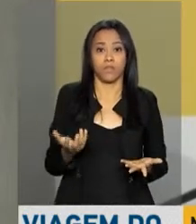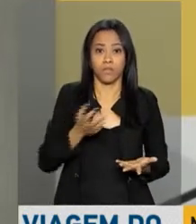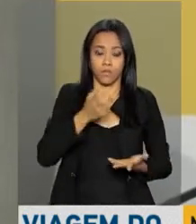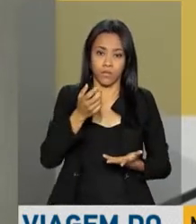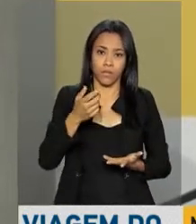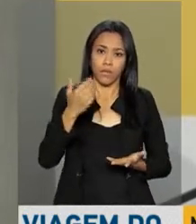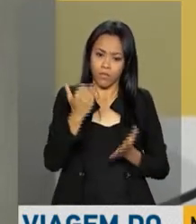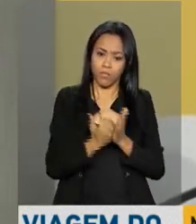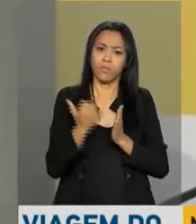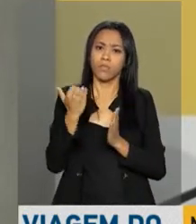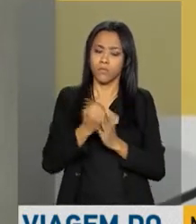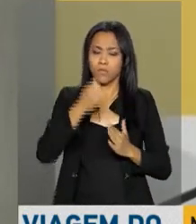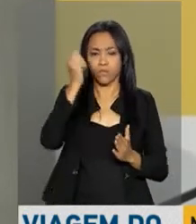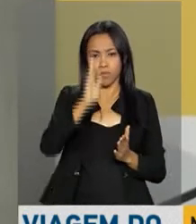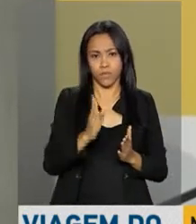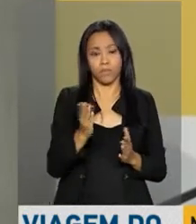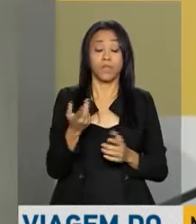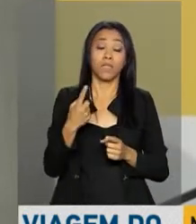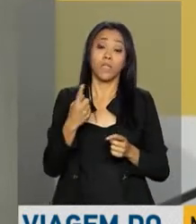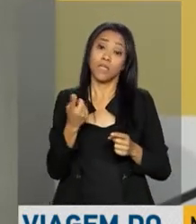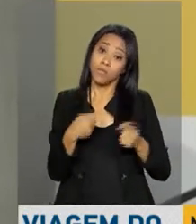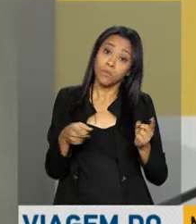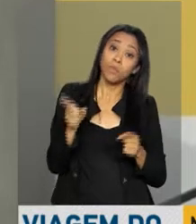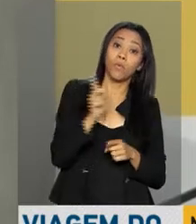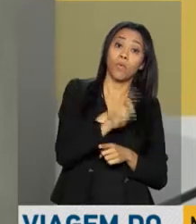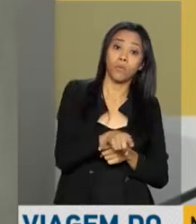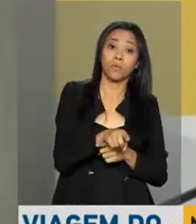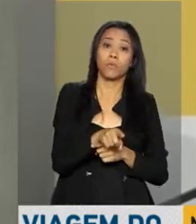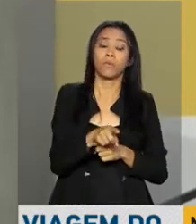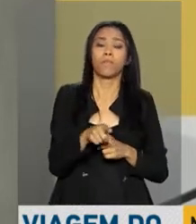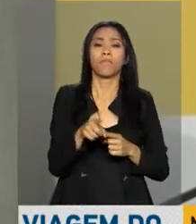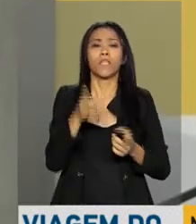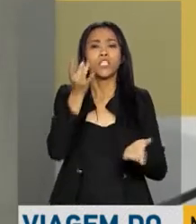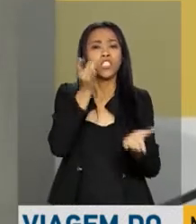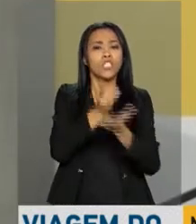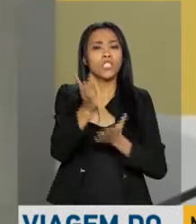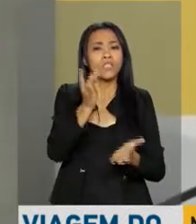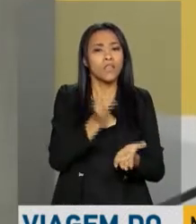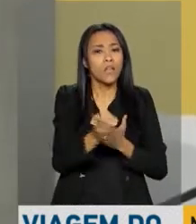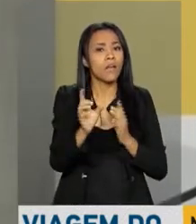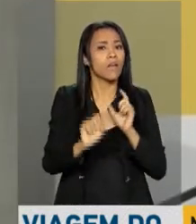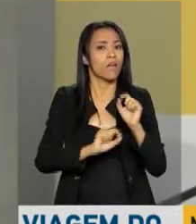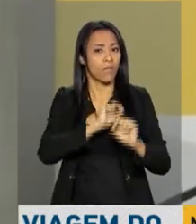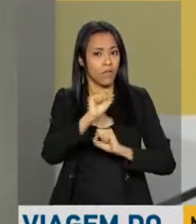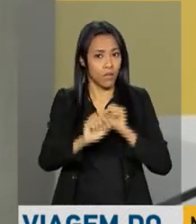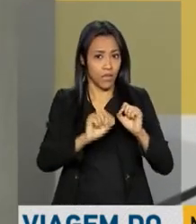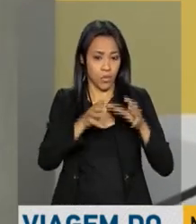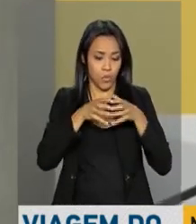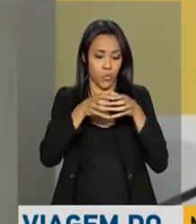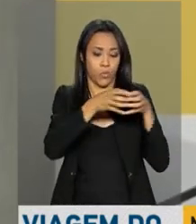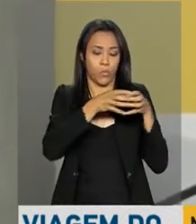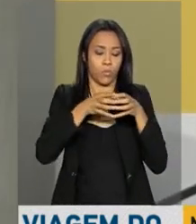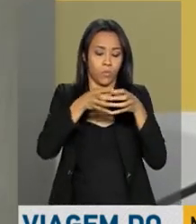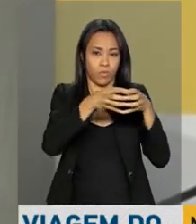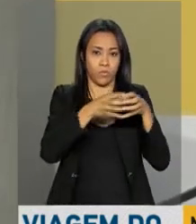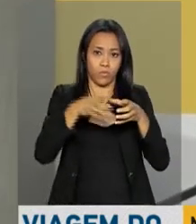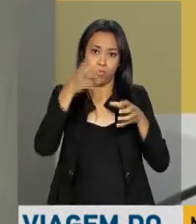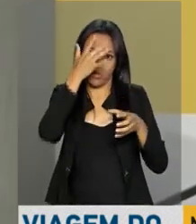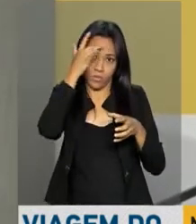aumentou sensivelmente e de outro lado eliminar o privilégio que gera exatamente estabilidade